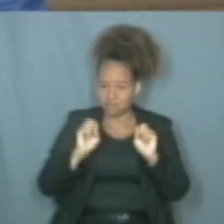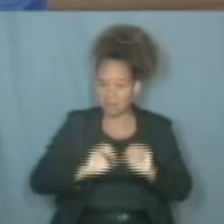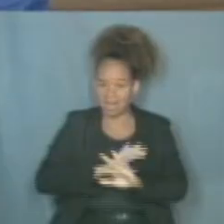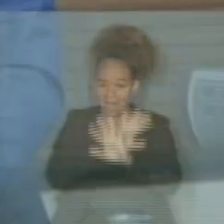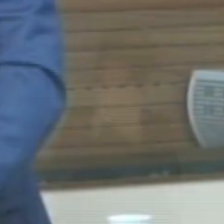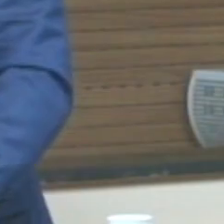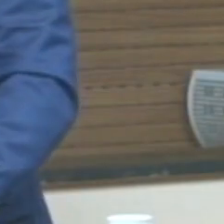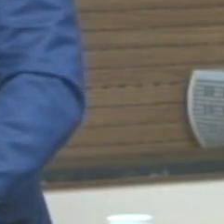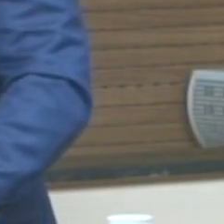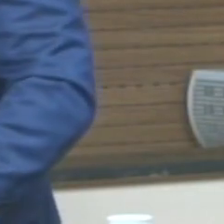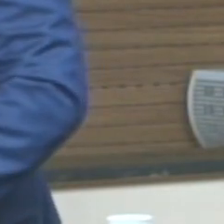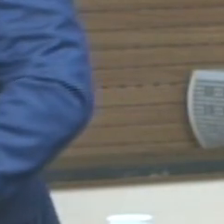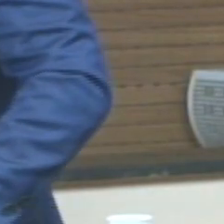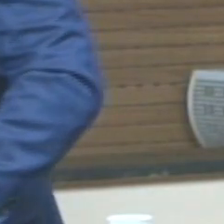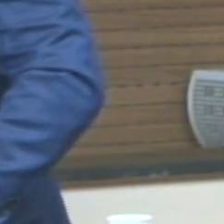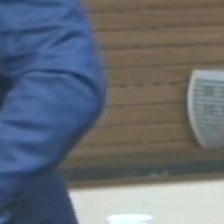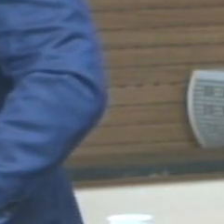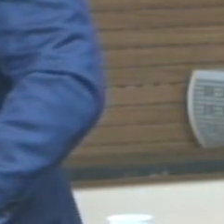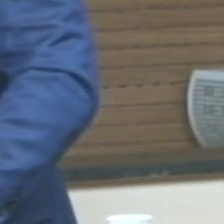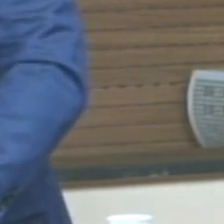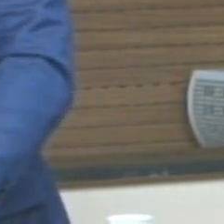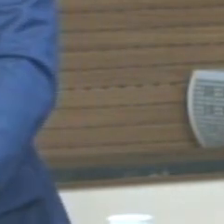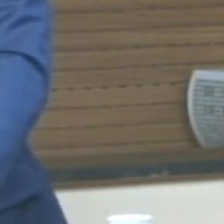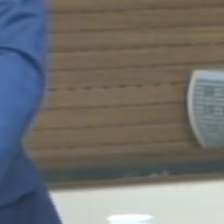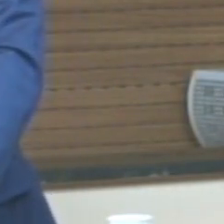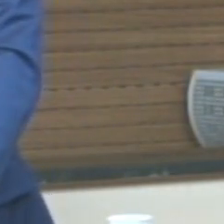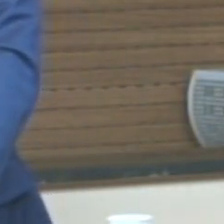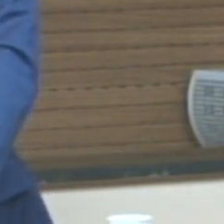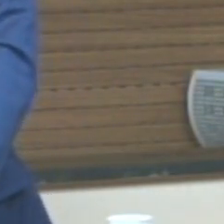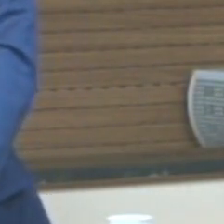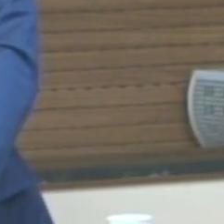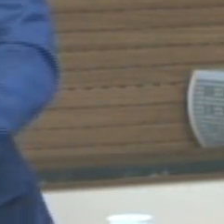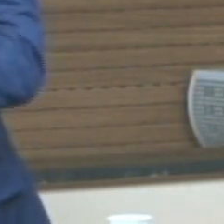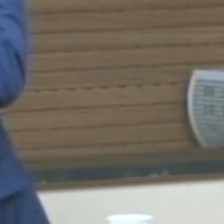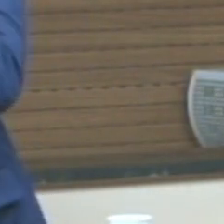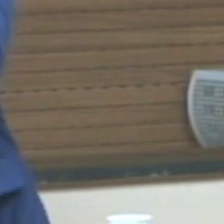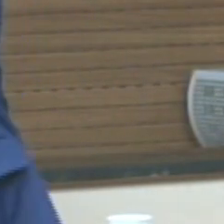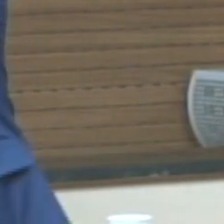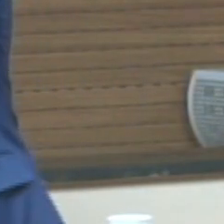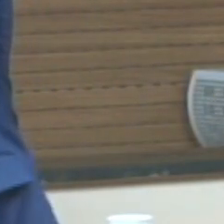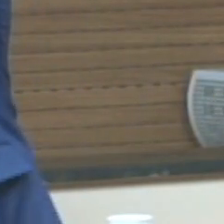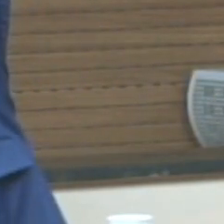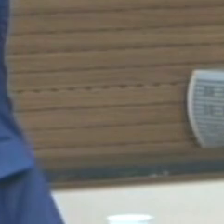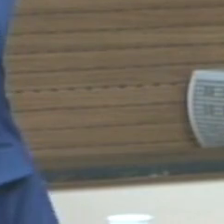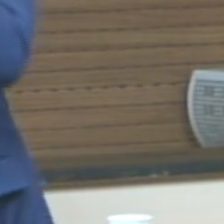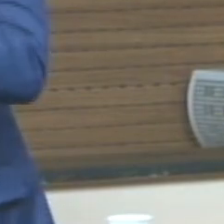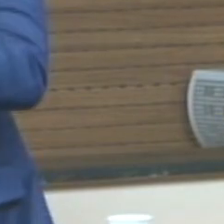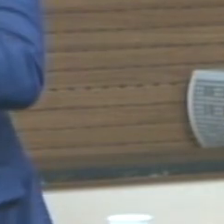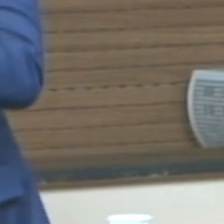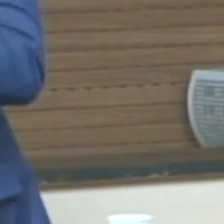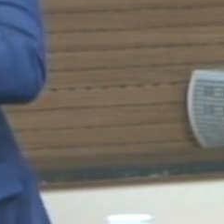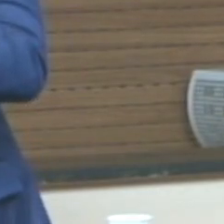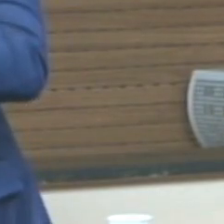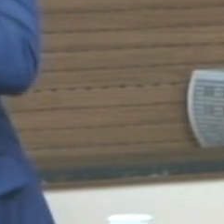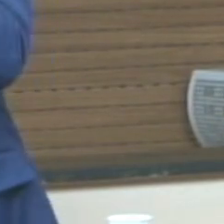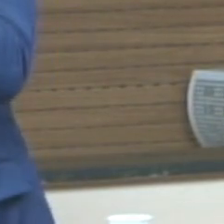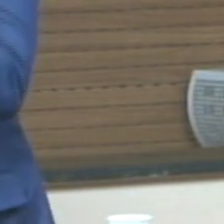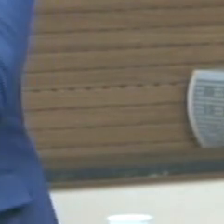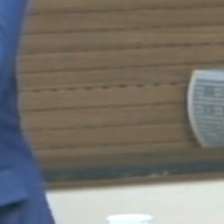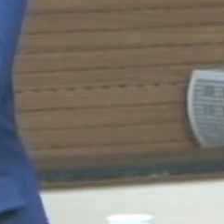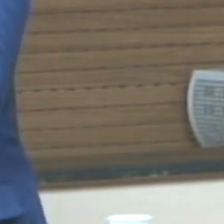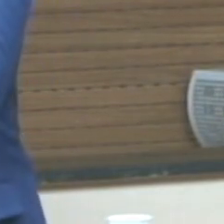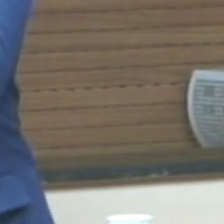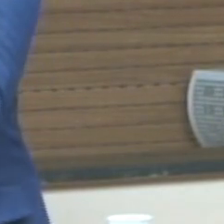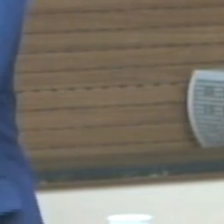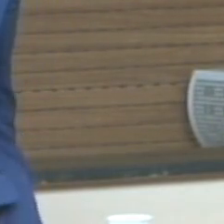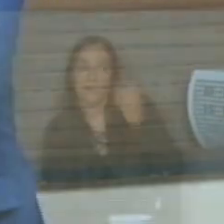aqui, para tirar todas as dúvidas, tá bom? Primeiro, resolvendo uma denúncia que chegou no nosso gabinete de pessoas